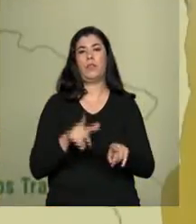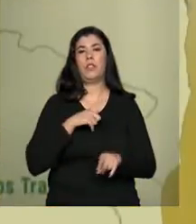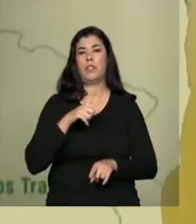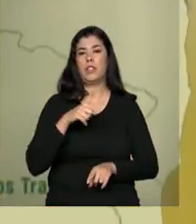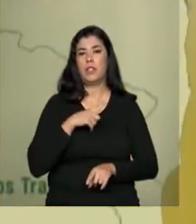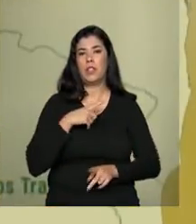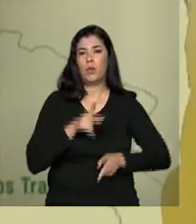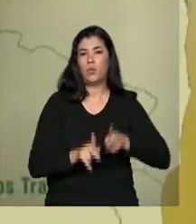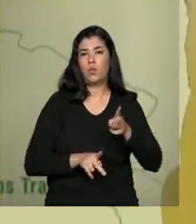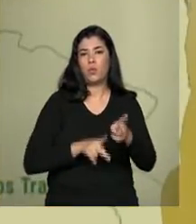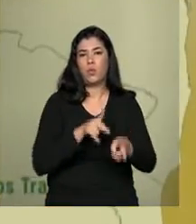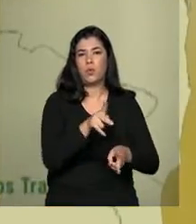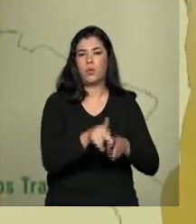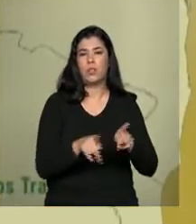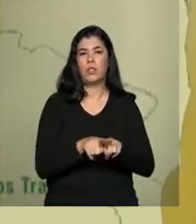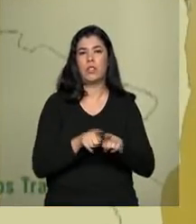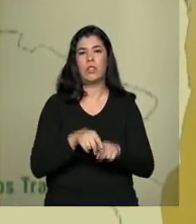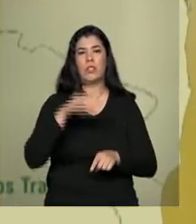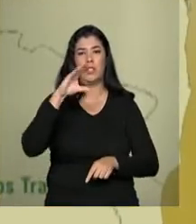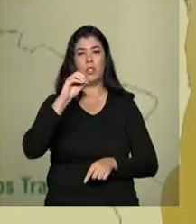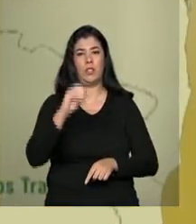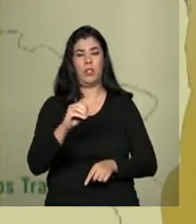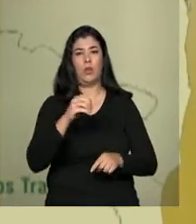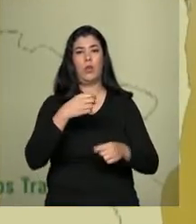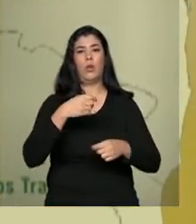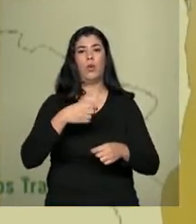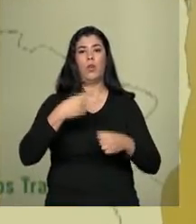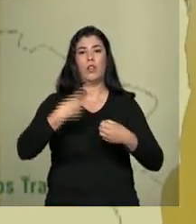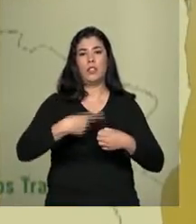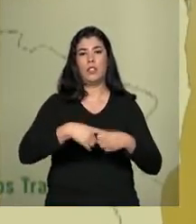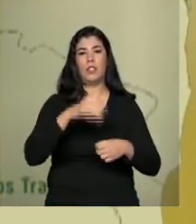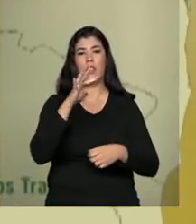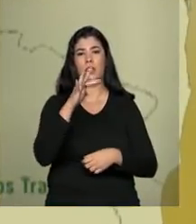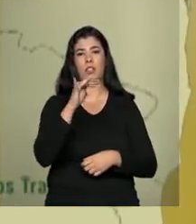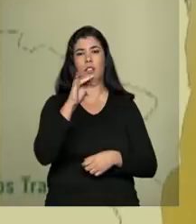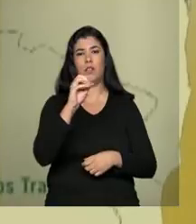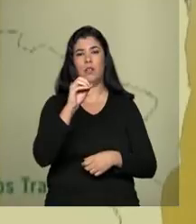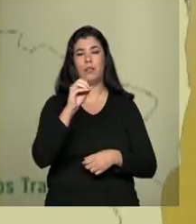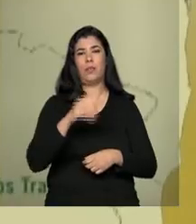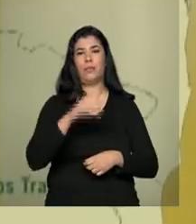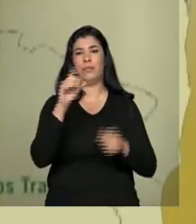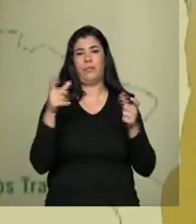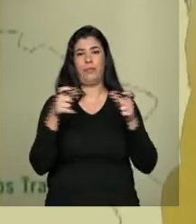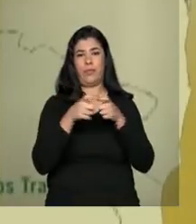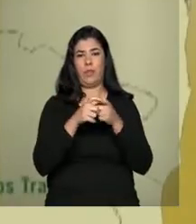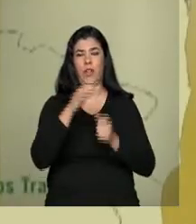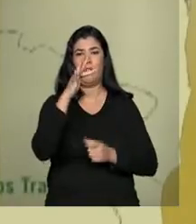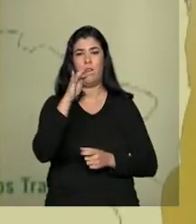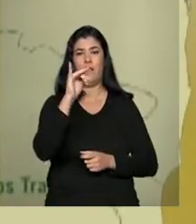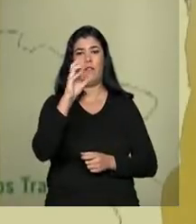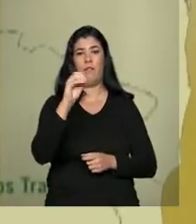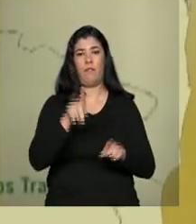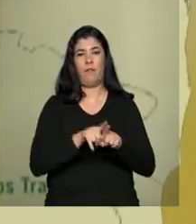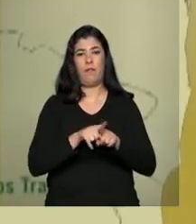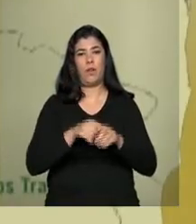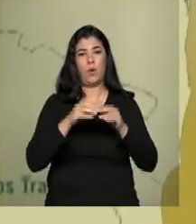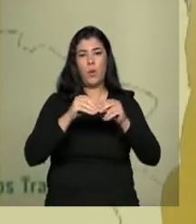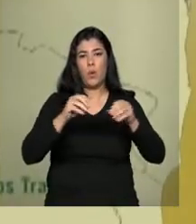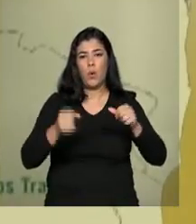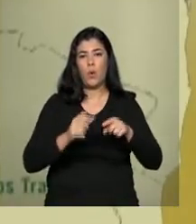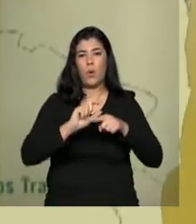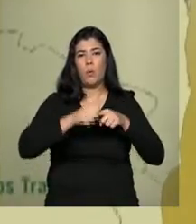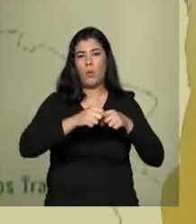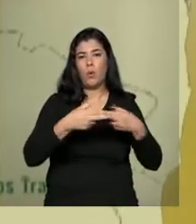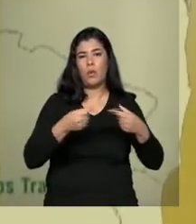a Ferrovia de Integração Centro-Oeste, FICO. Quando pronta, a ferrovia vai permitir que os grãos, produzidos